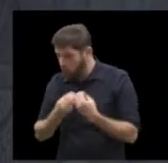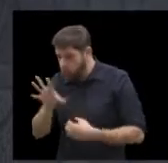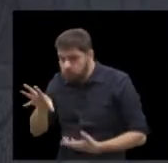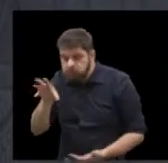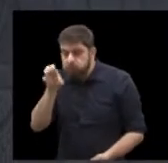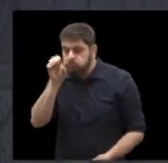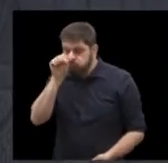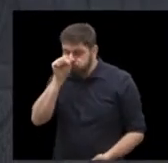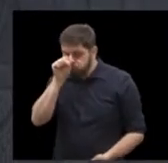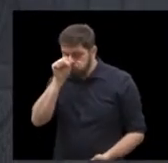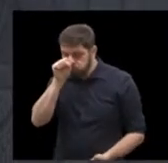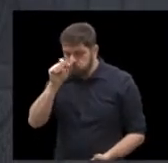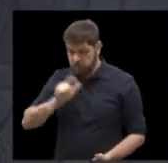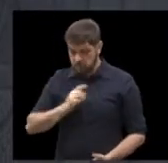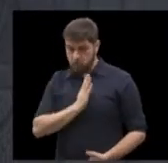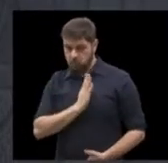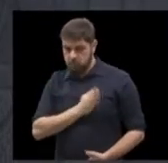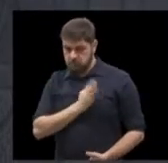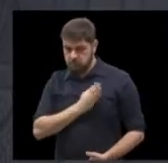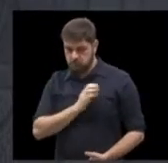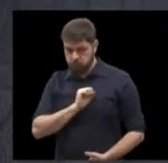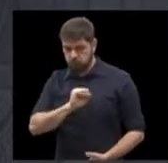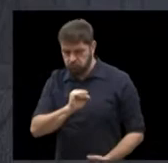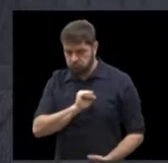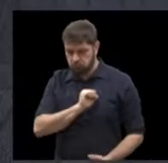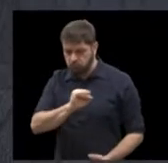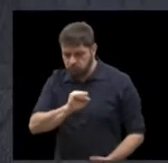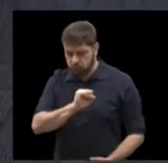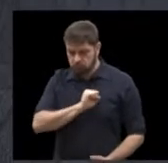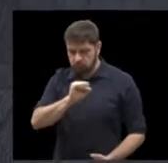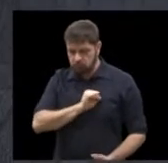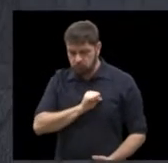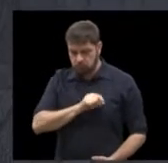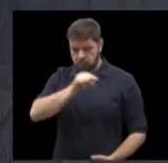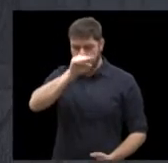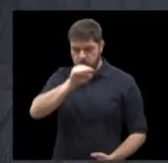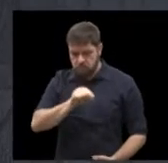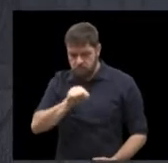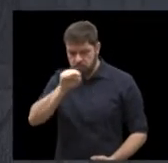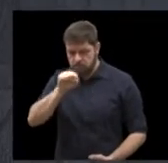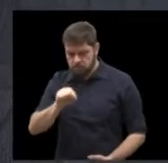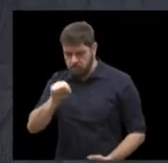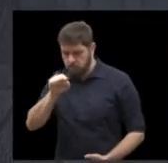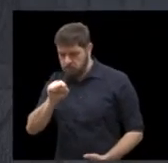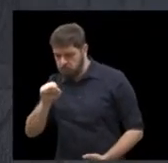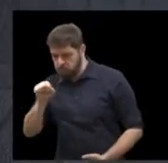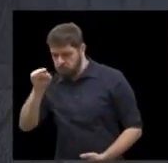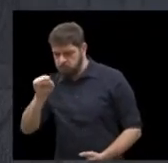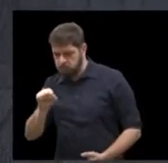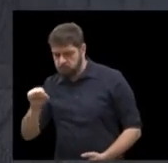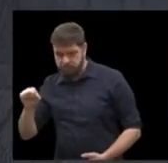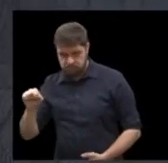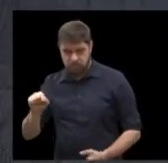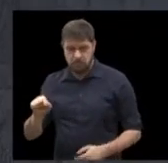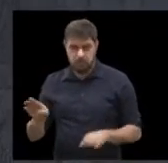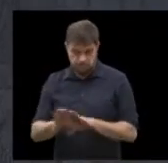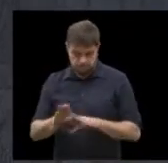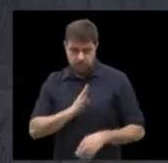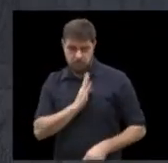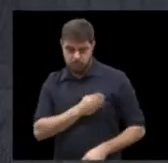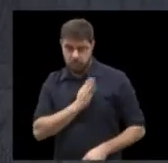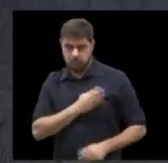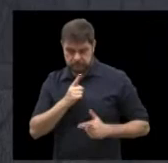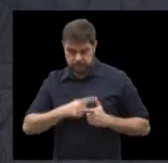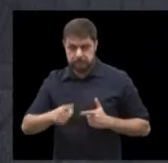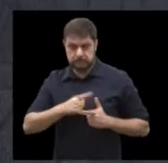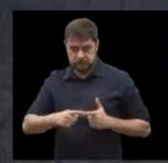respirando bem, arritmia cardíaca, que às vezes pode pegar também musculatura, vamos dizer, o nervo de musculatura do coração,